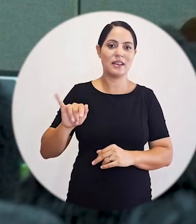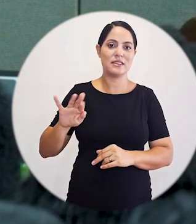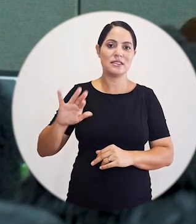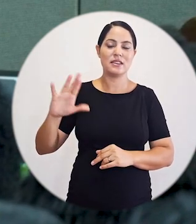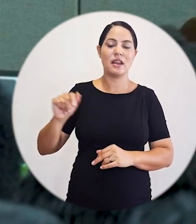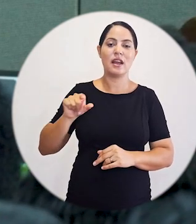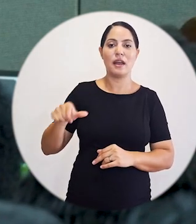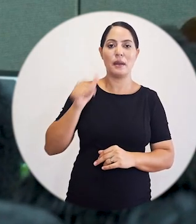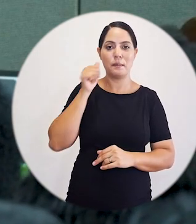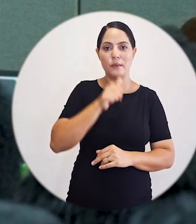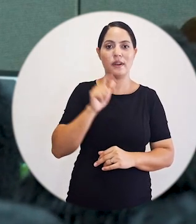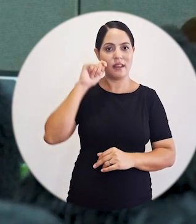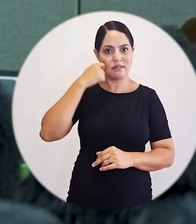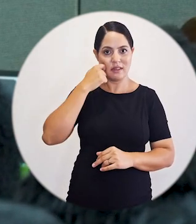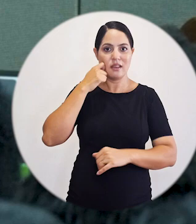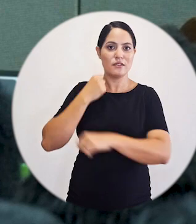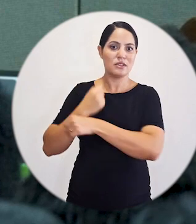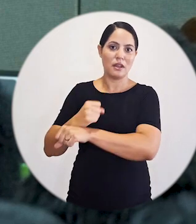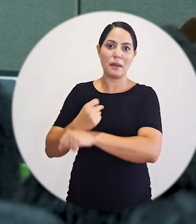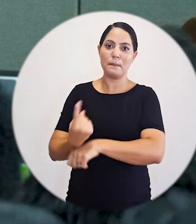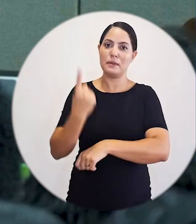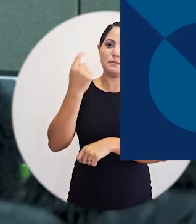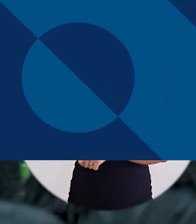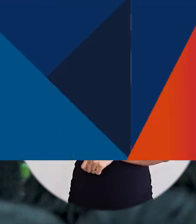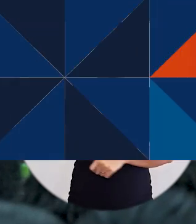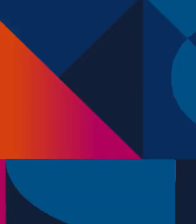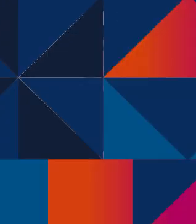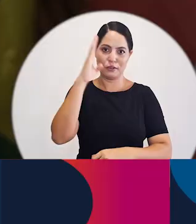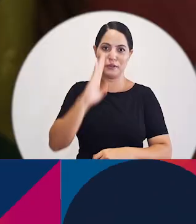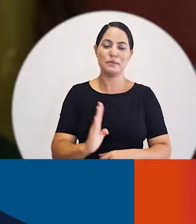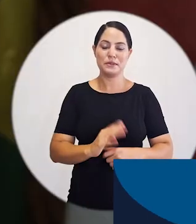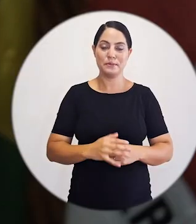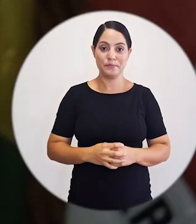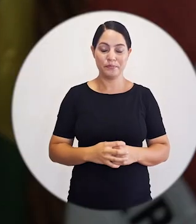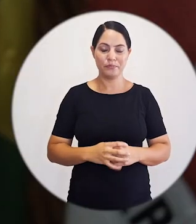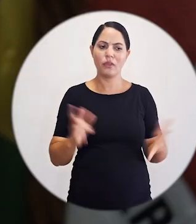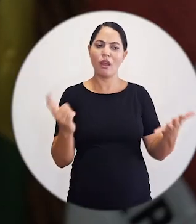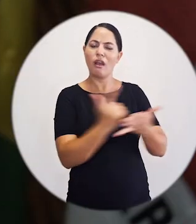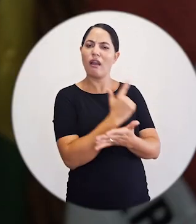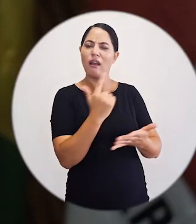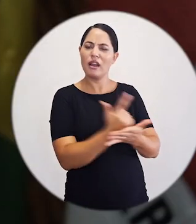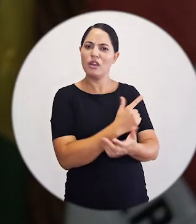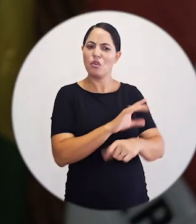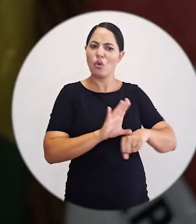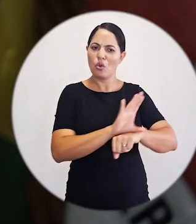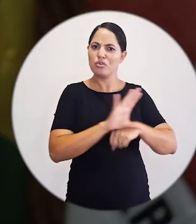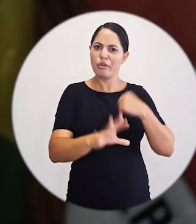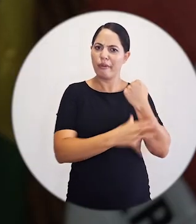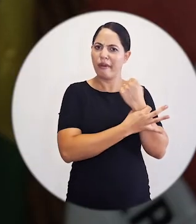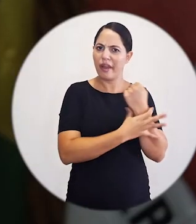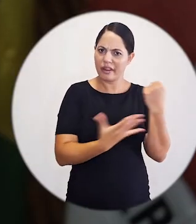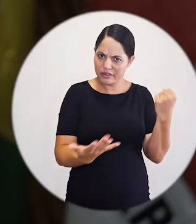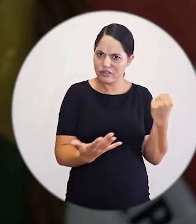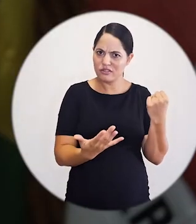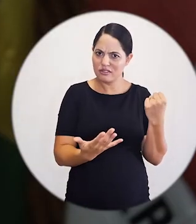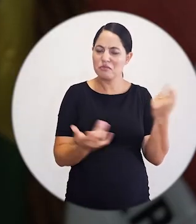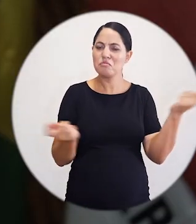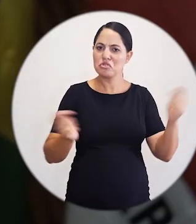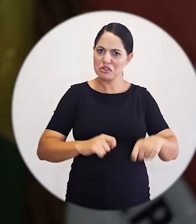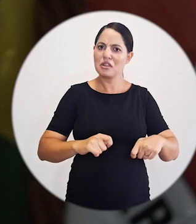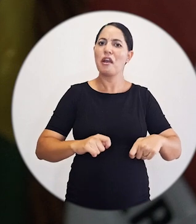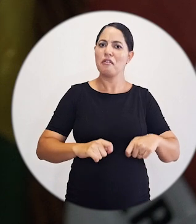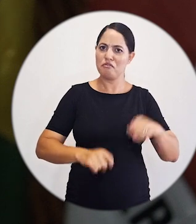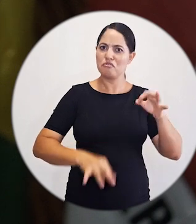negra escravizada, como a primeira advogada do Brasil. O livro Garantias Constitucionais e Segurança Jurídica,